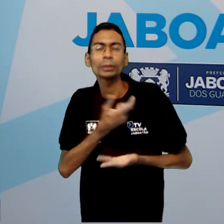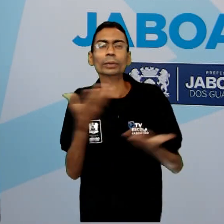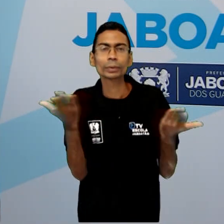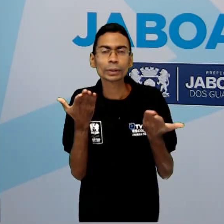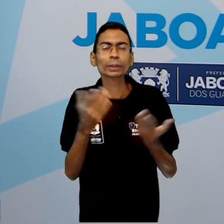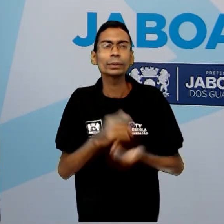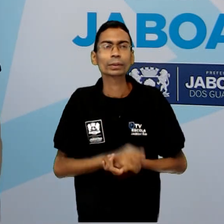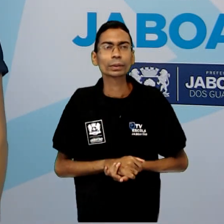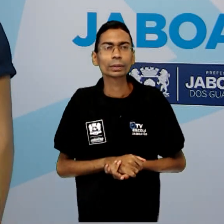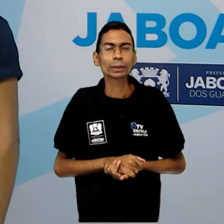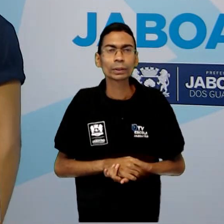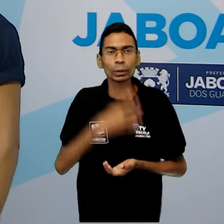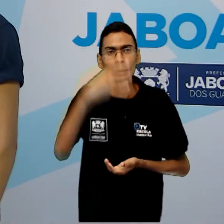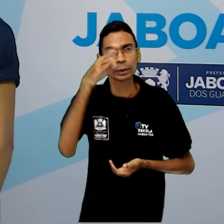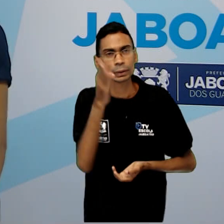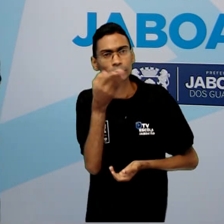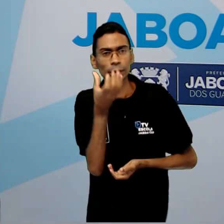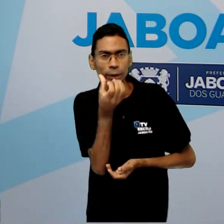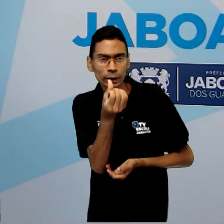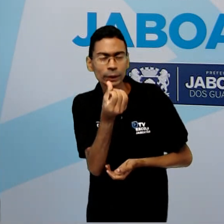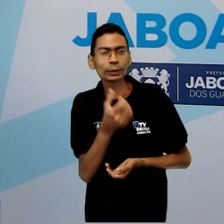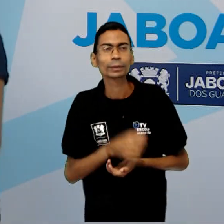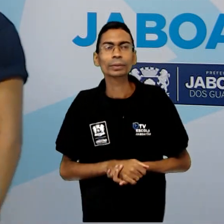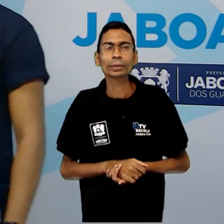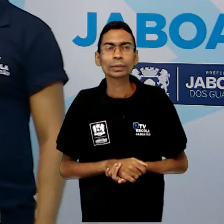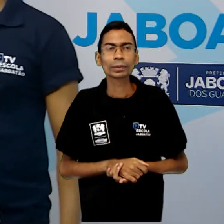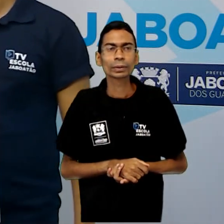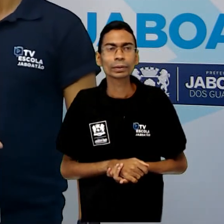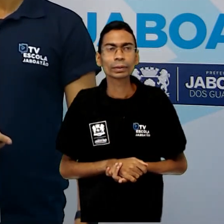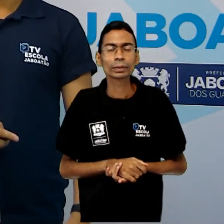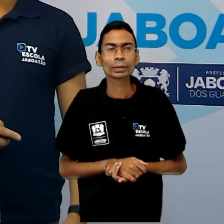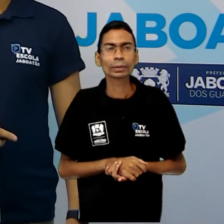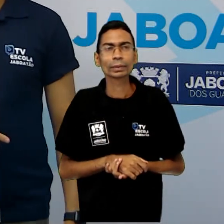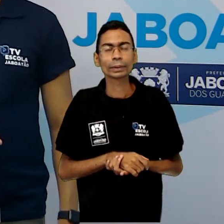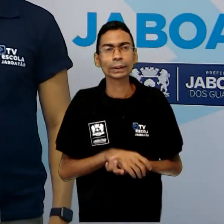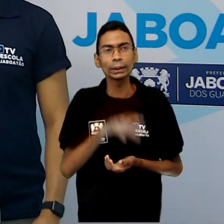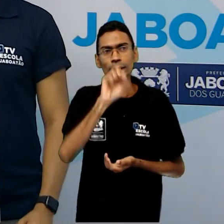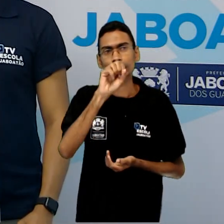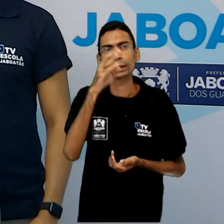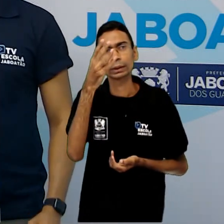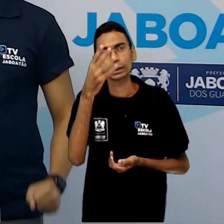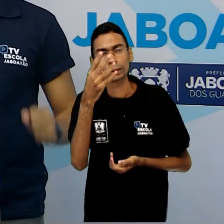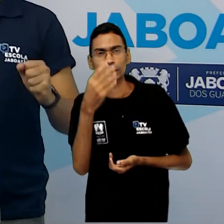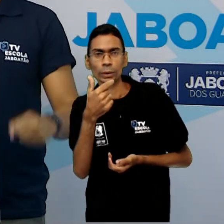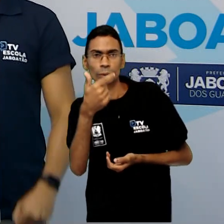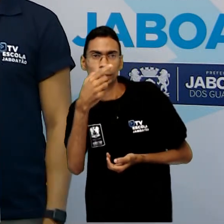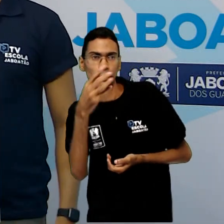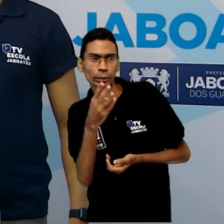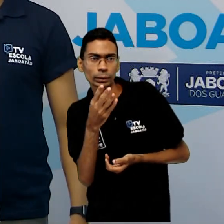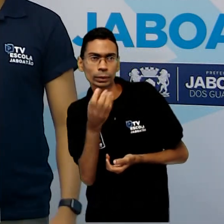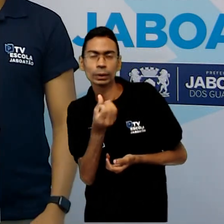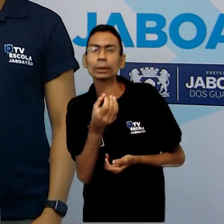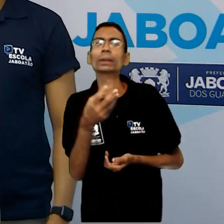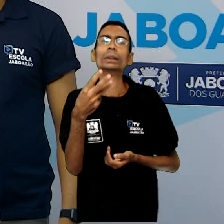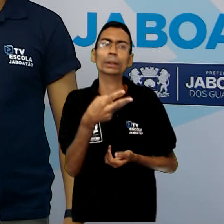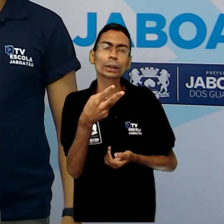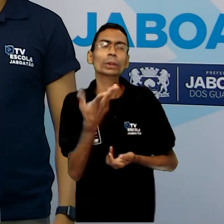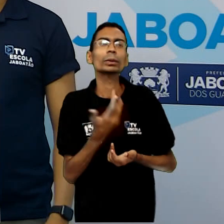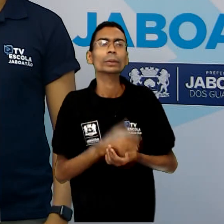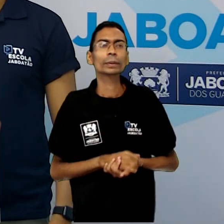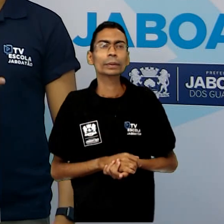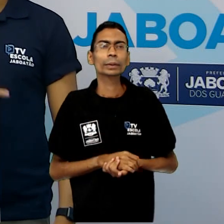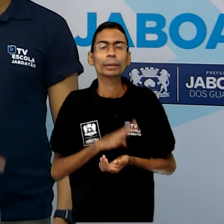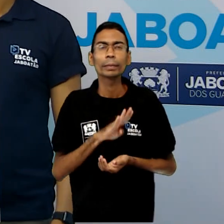fração 4/6. Na letra A, 2/3, B, 4/6. Vamos continuar colocando